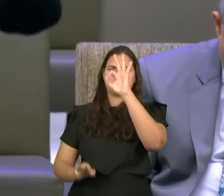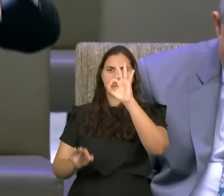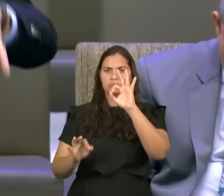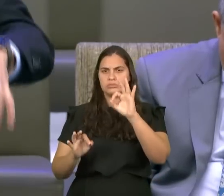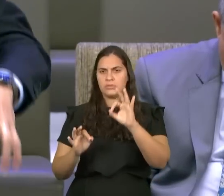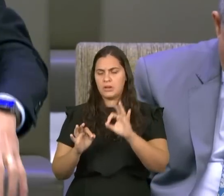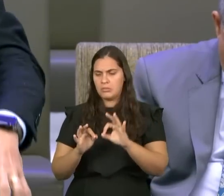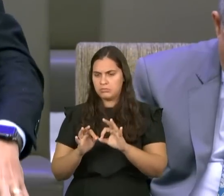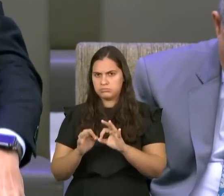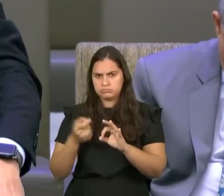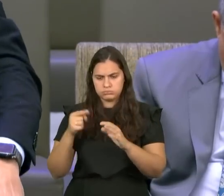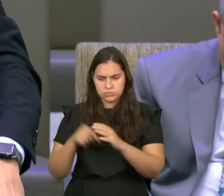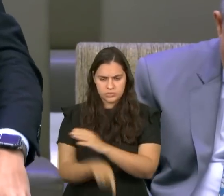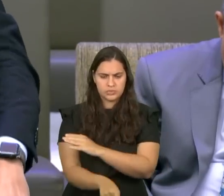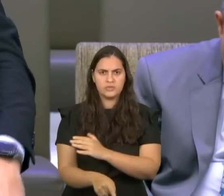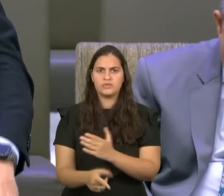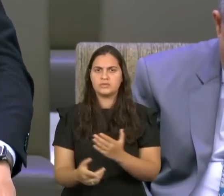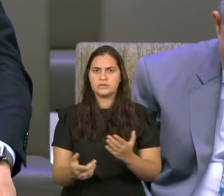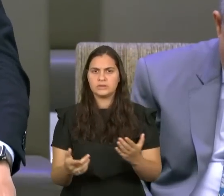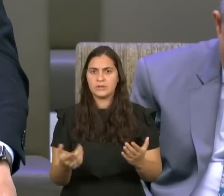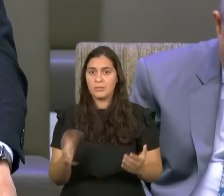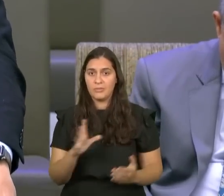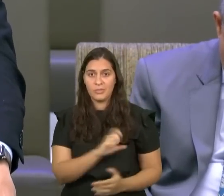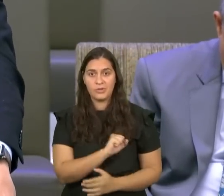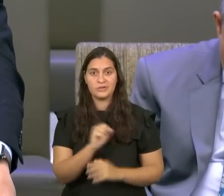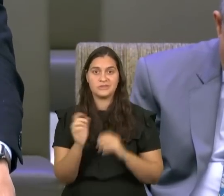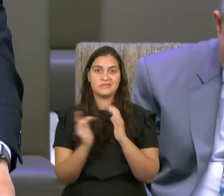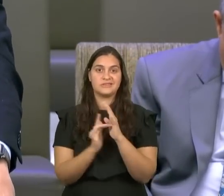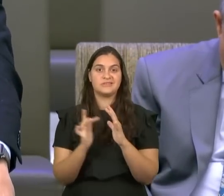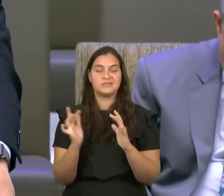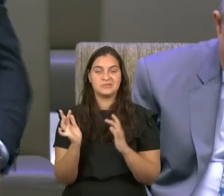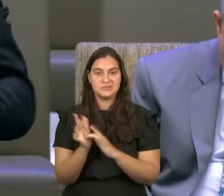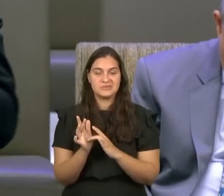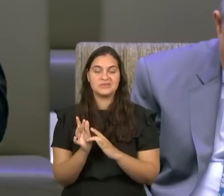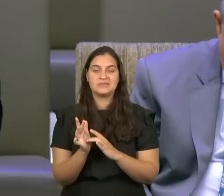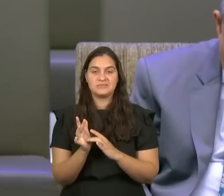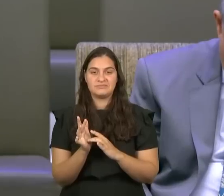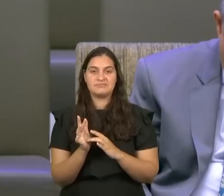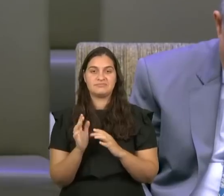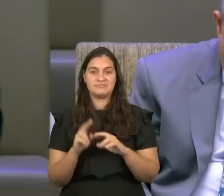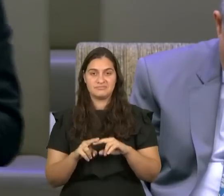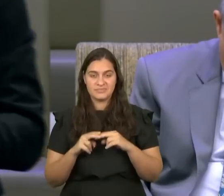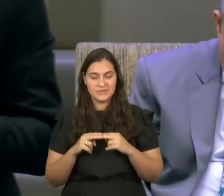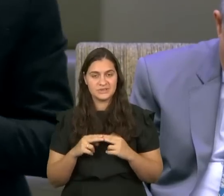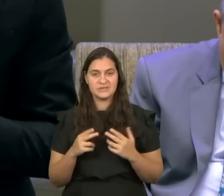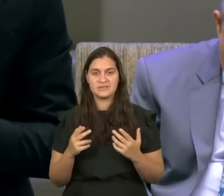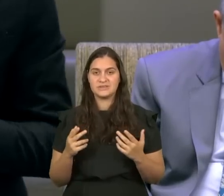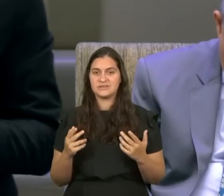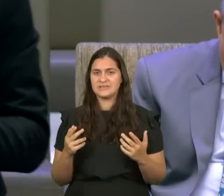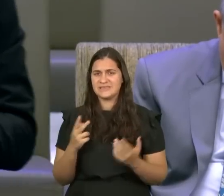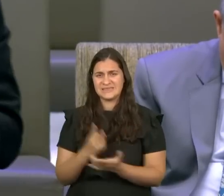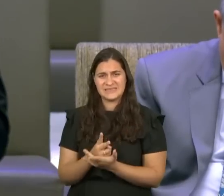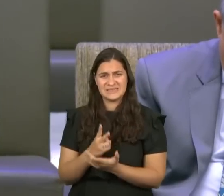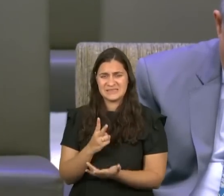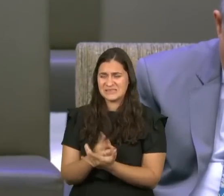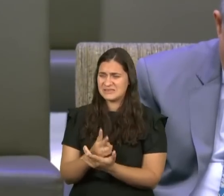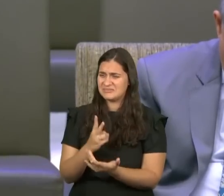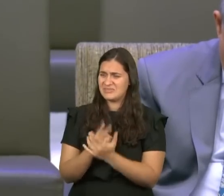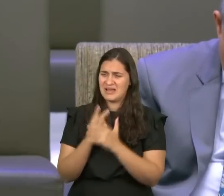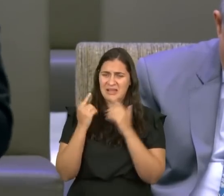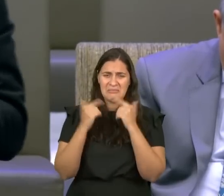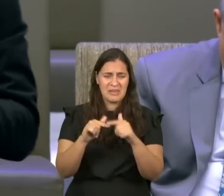a profundidade do amor de Jesus por isso que sempre estavam murmurando sempre